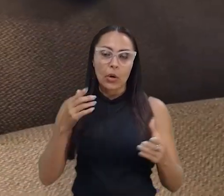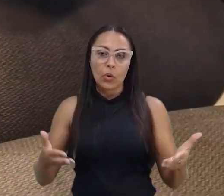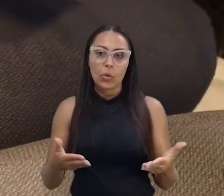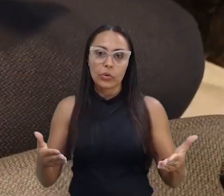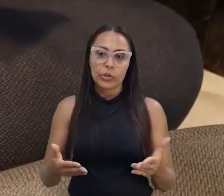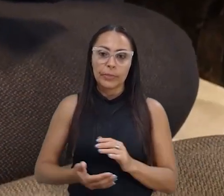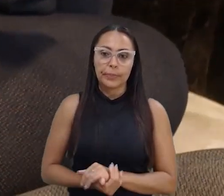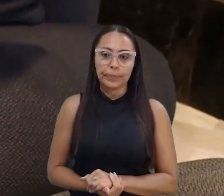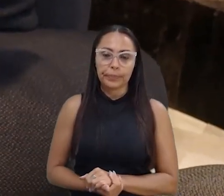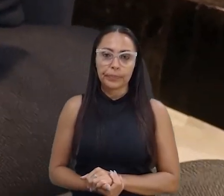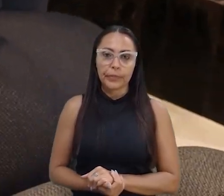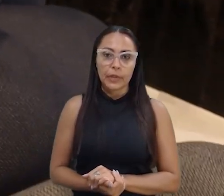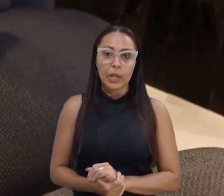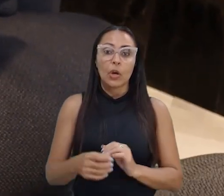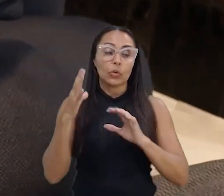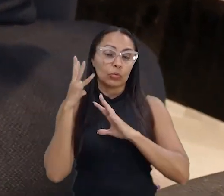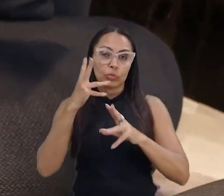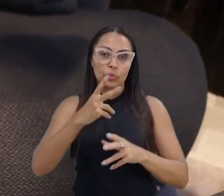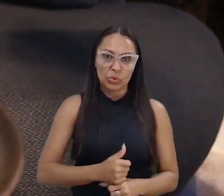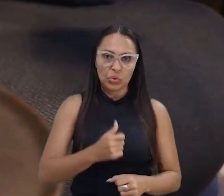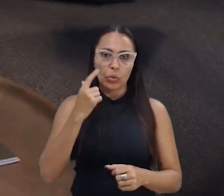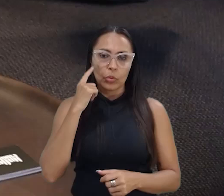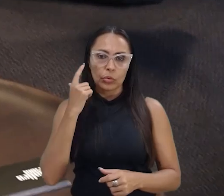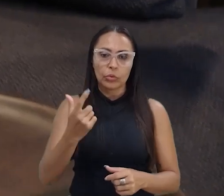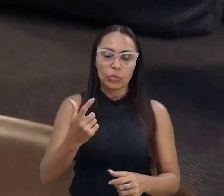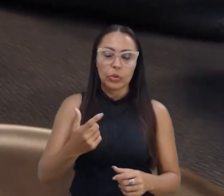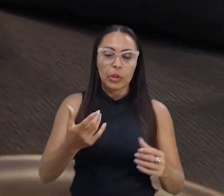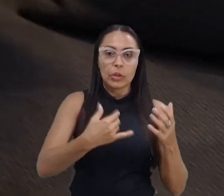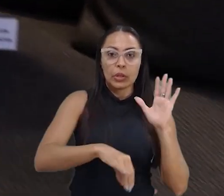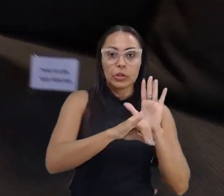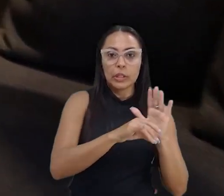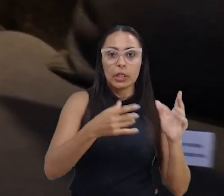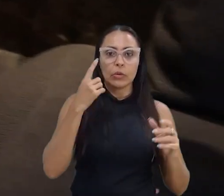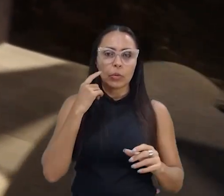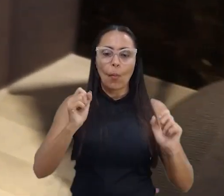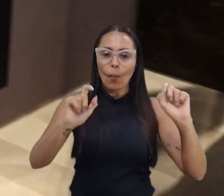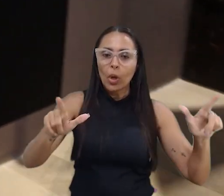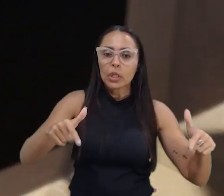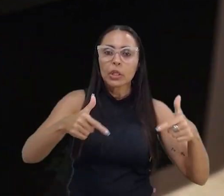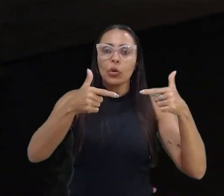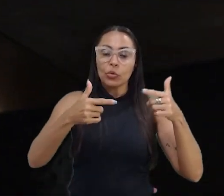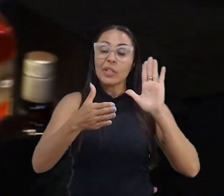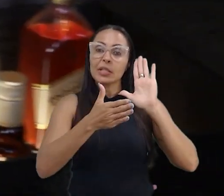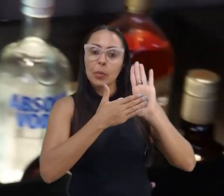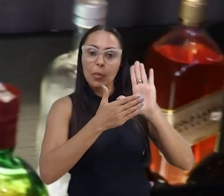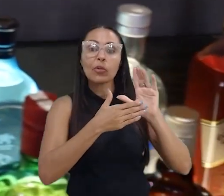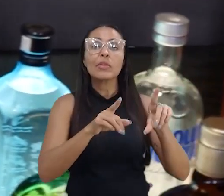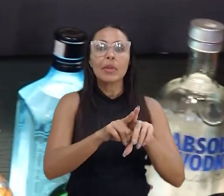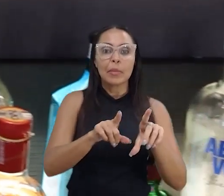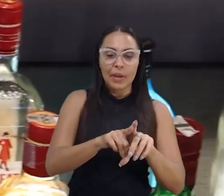e releituras, com tantas particularidades e bem diferentes também. Alguns mais neutros e nessa proposta de integração,